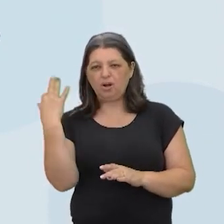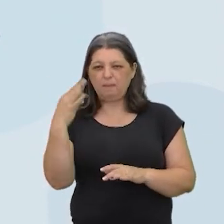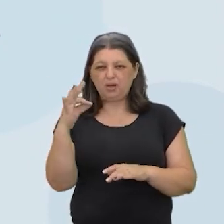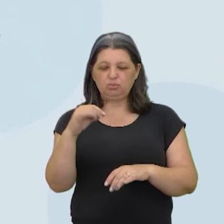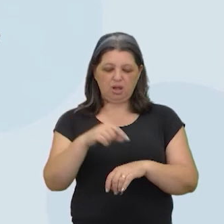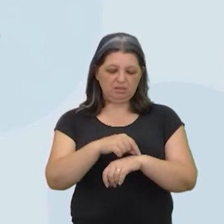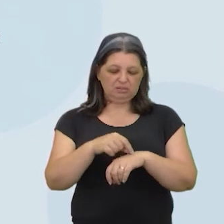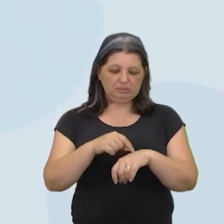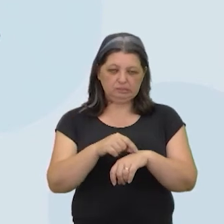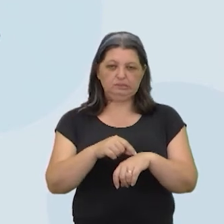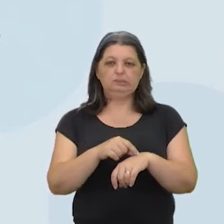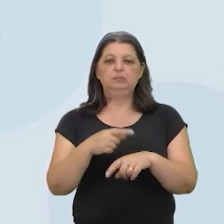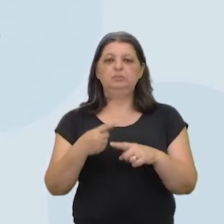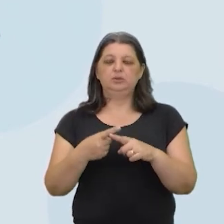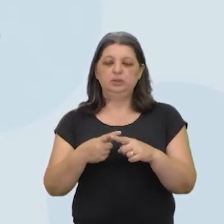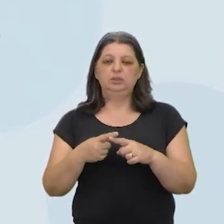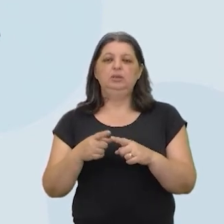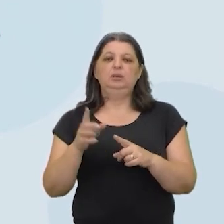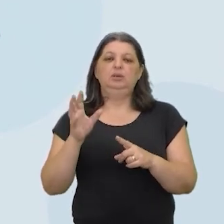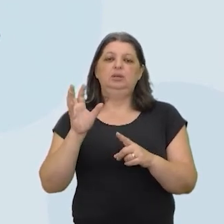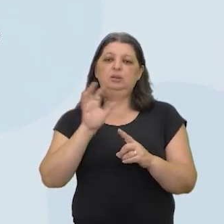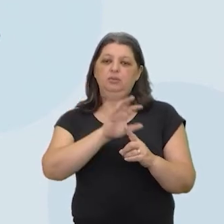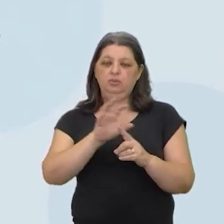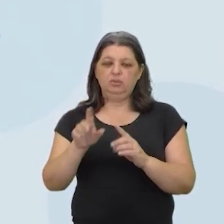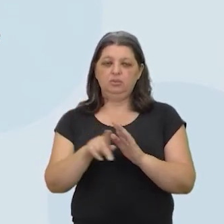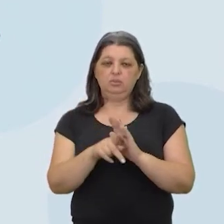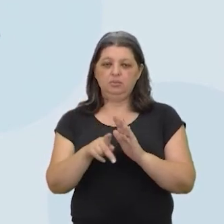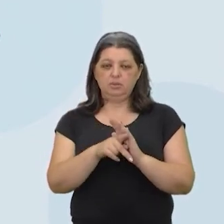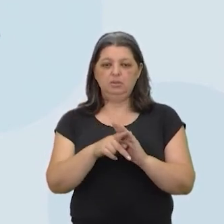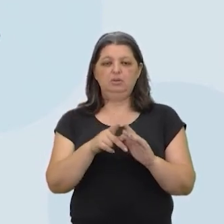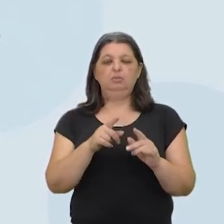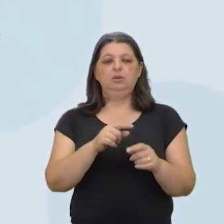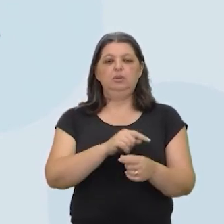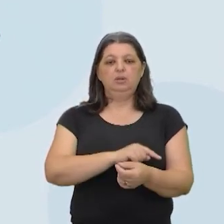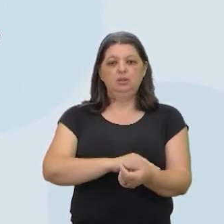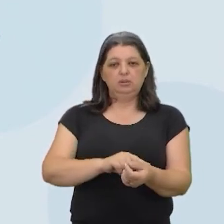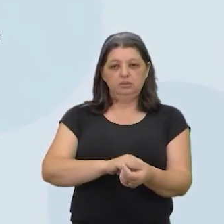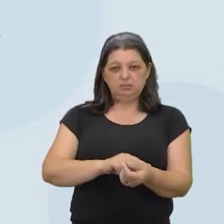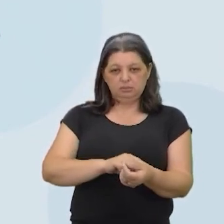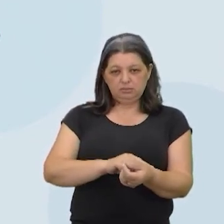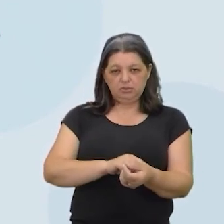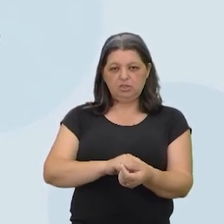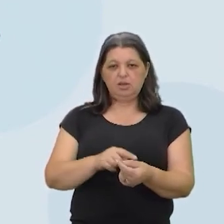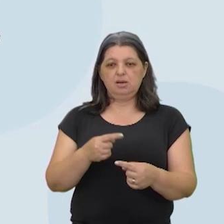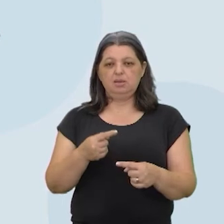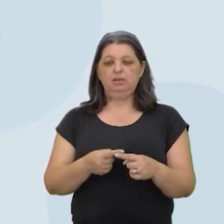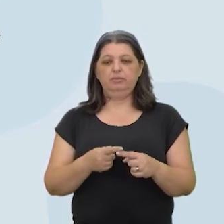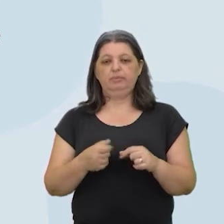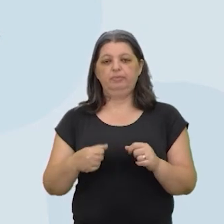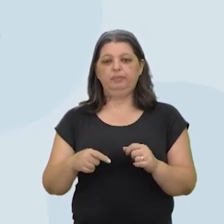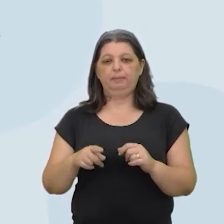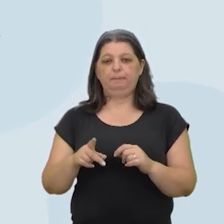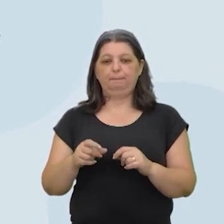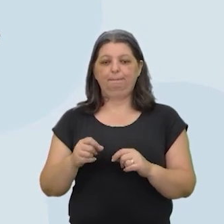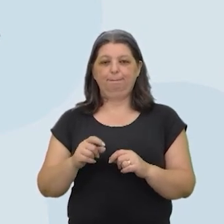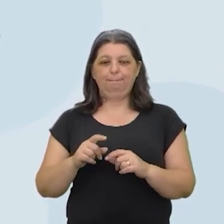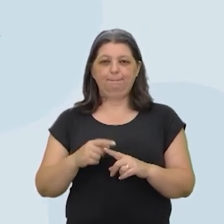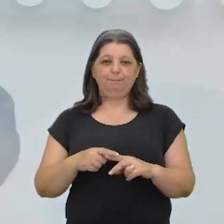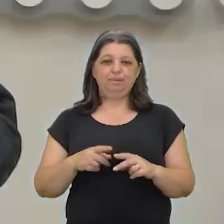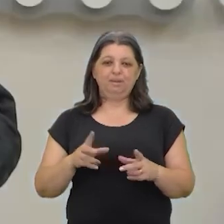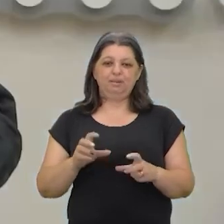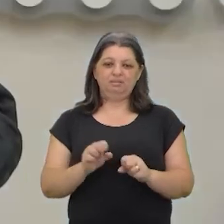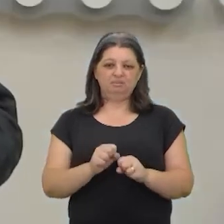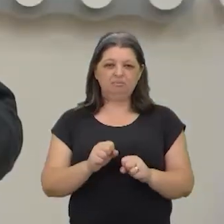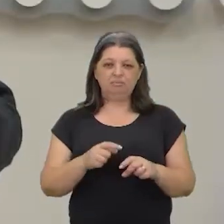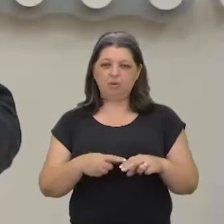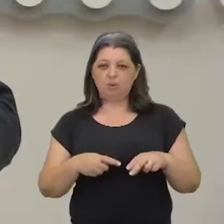afetar a coagulação sanguínea. Aumento de incidência de cãibra, porque diminui ou aumenta a bomba de sódio e potássio. Isso